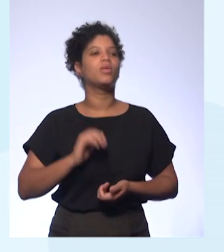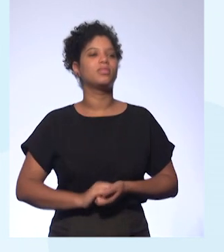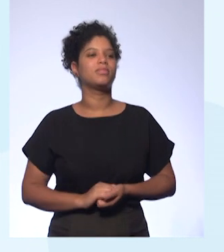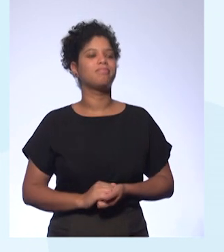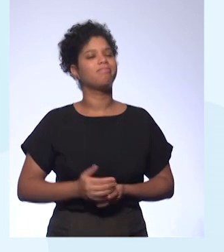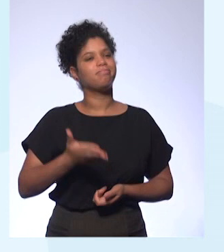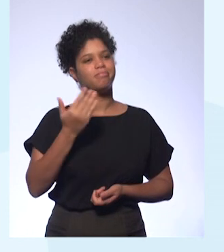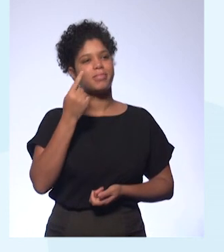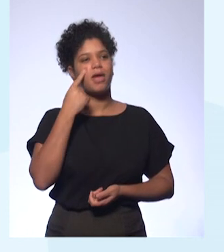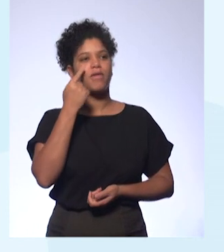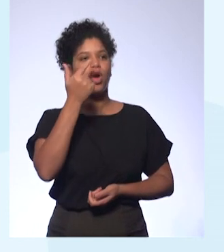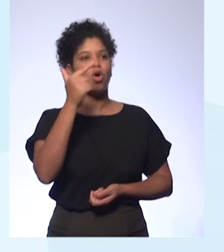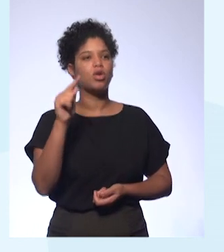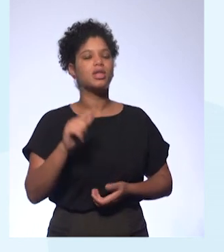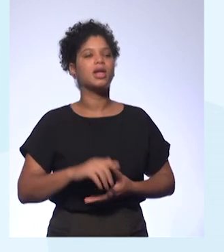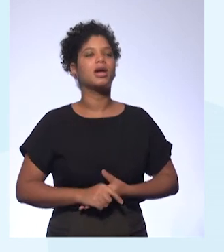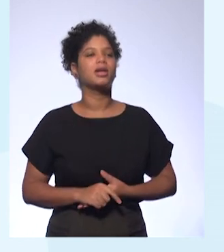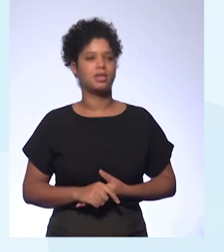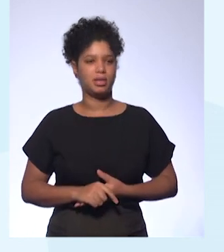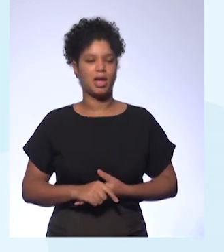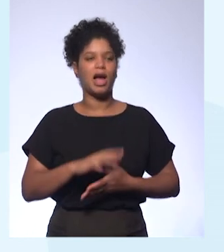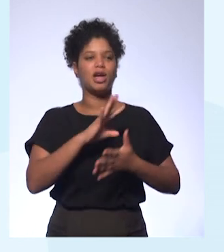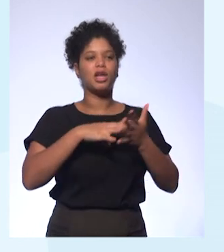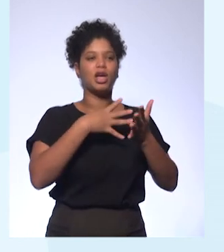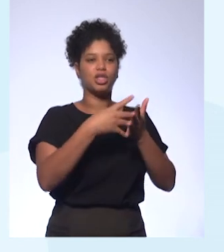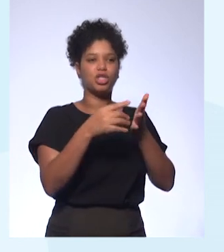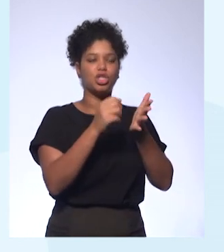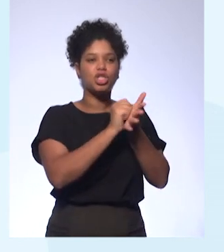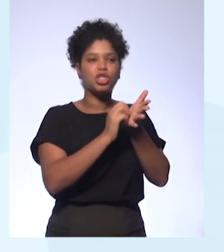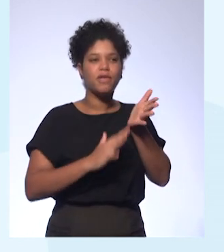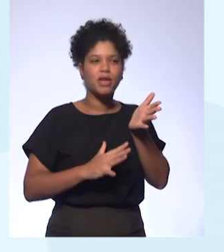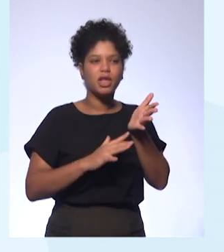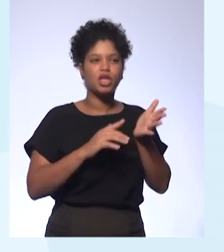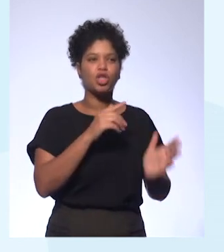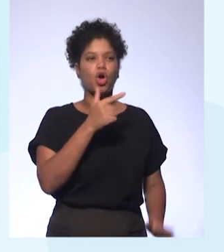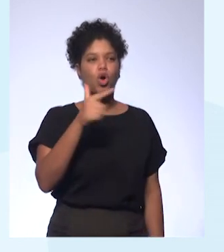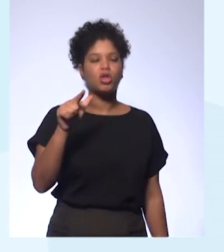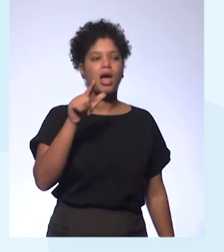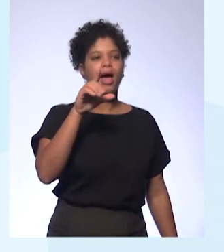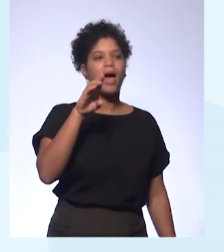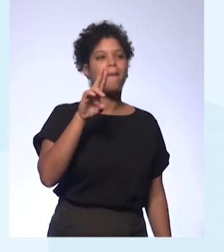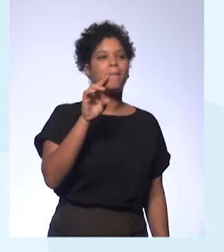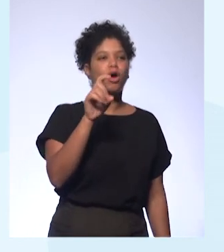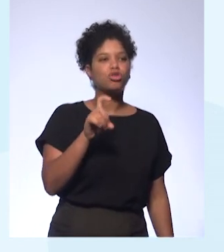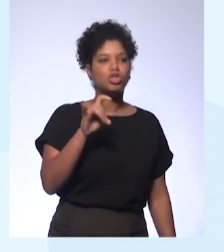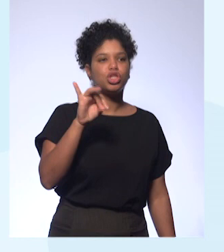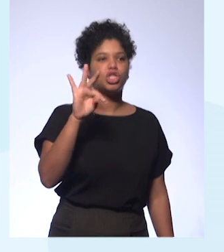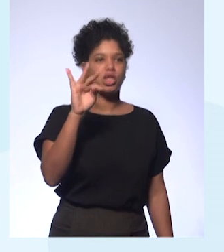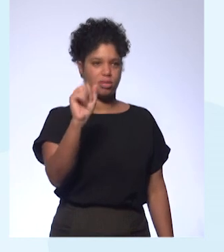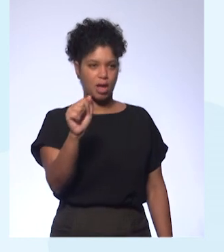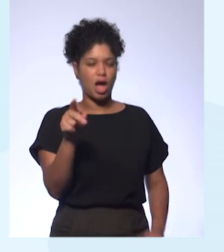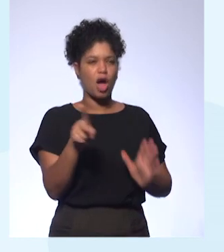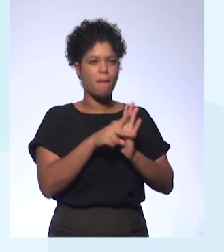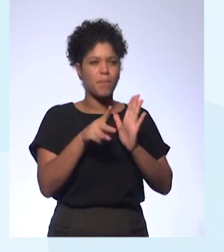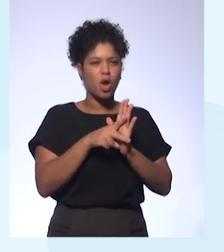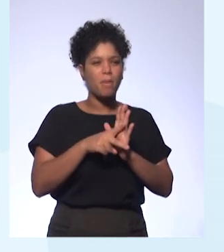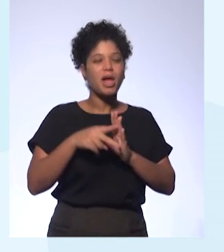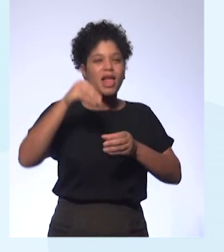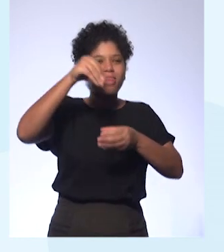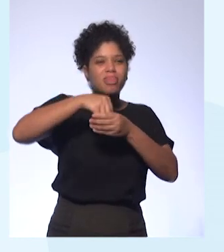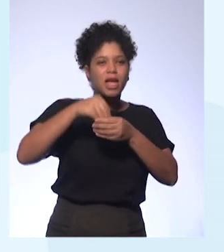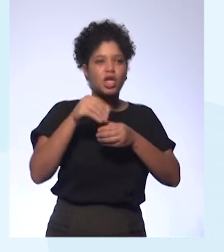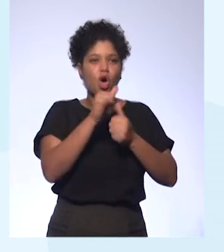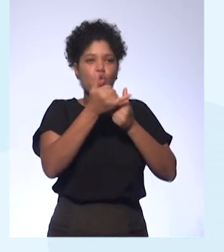temos, aqui agora é sua vez, a bauxita, né, outro momento aí de interação. A bauxita é um minério rico em óxido de